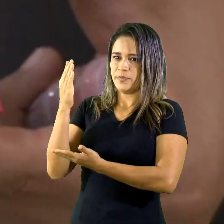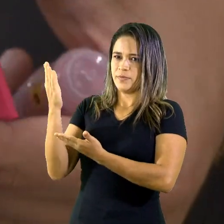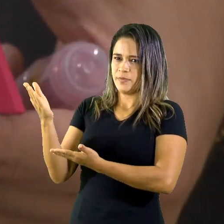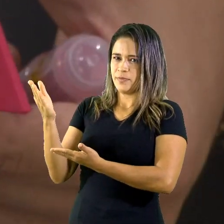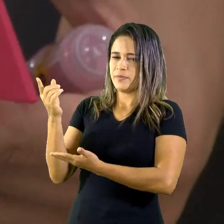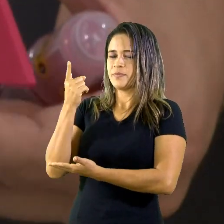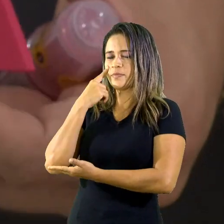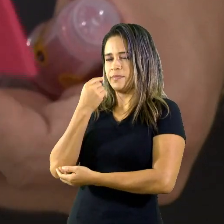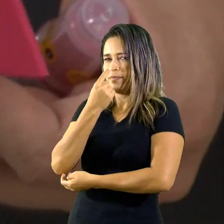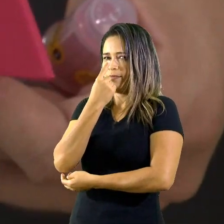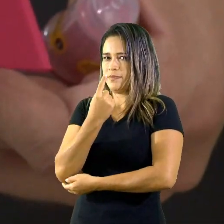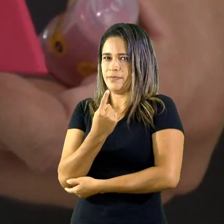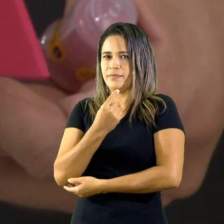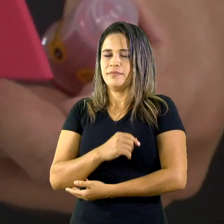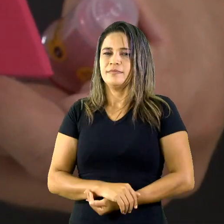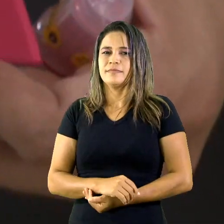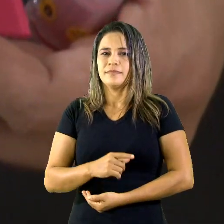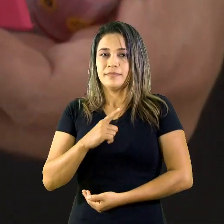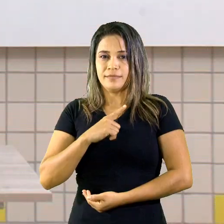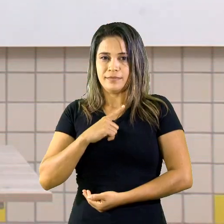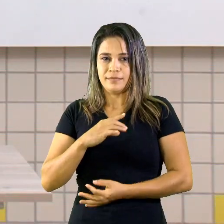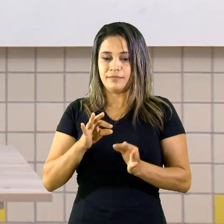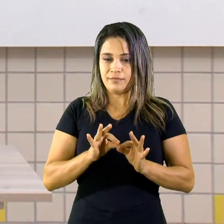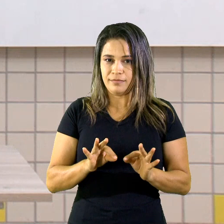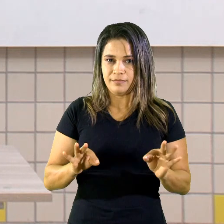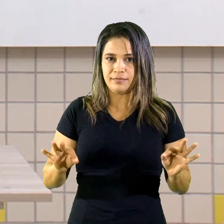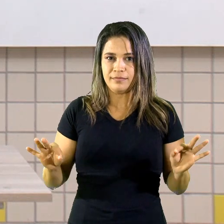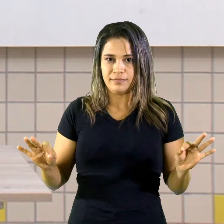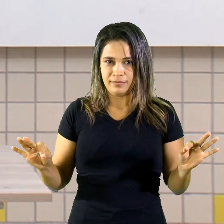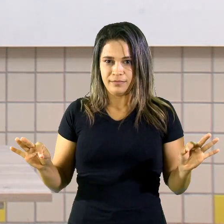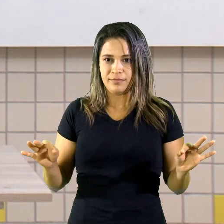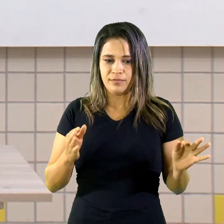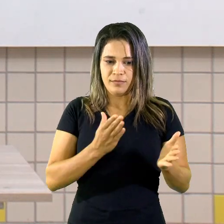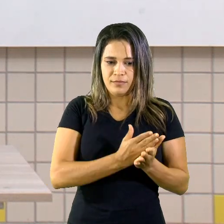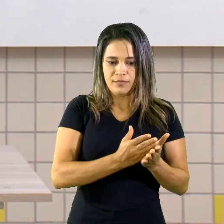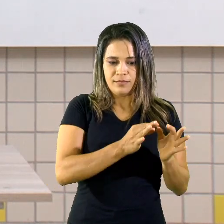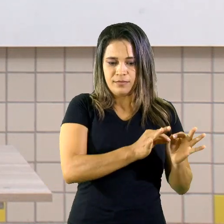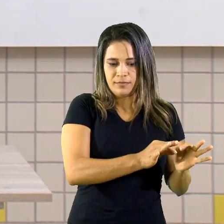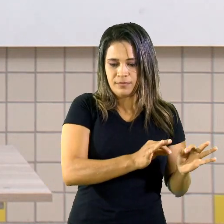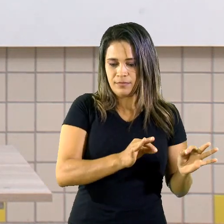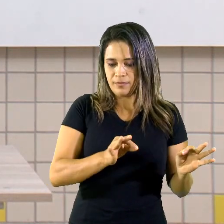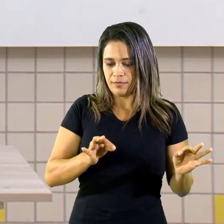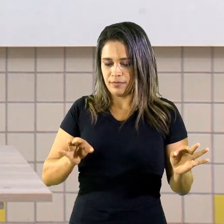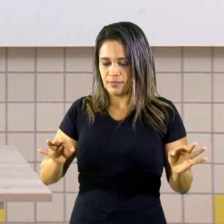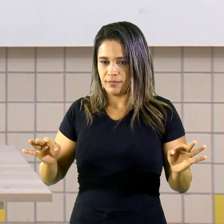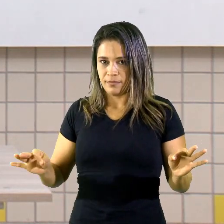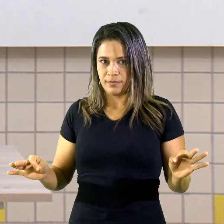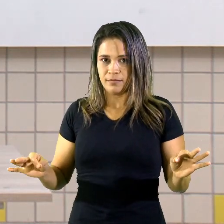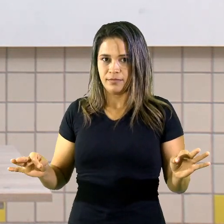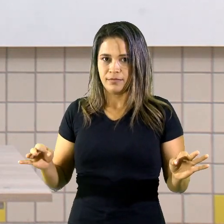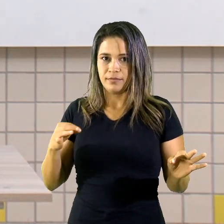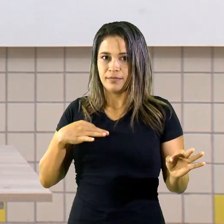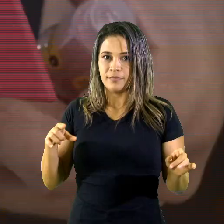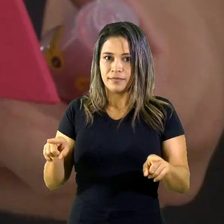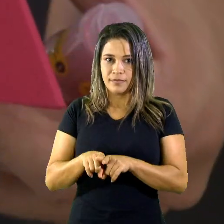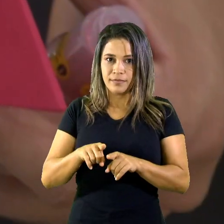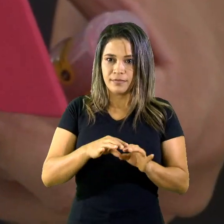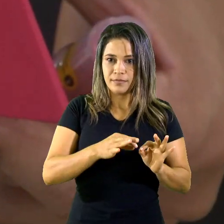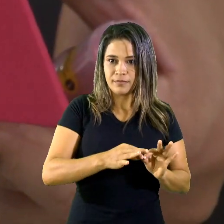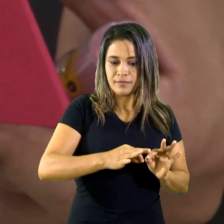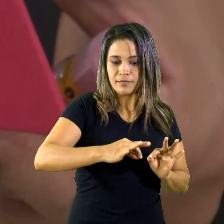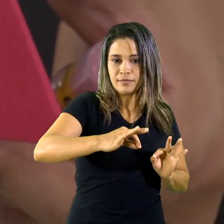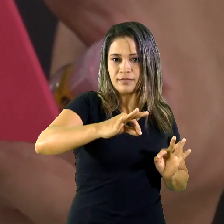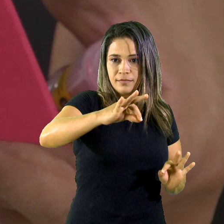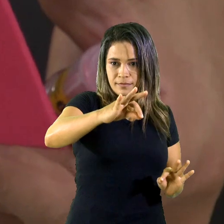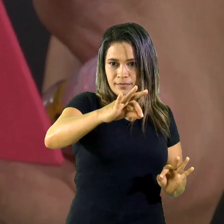uma coisa. Olha só, ela tem um comprimento que chega daqui até aqui, e ela também possui uma largura daqui